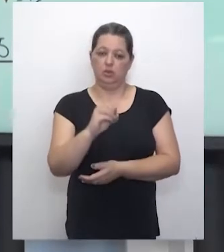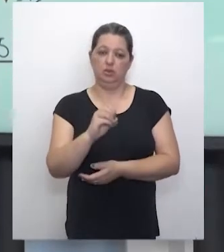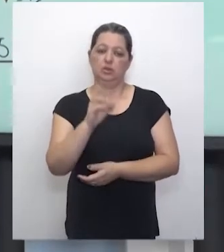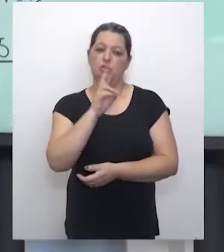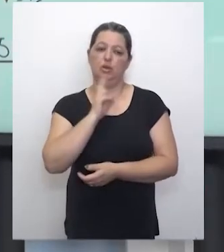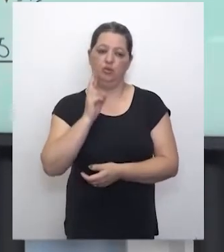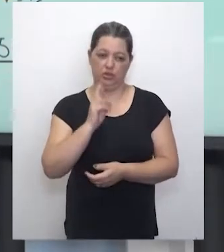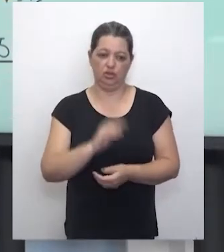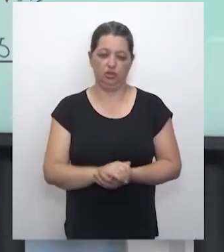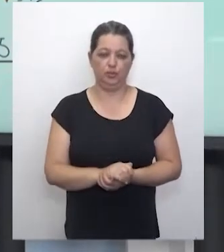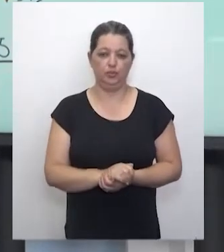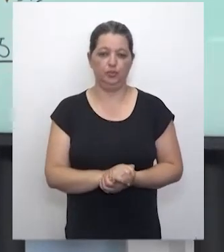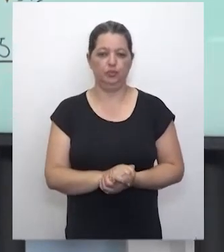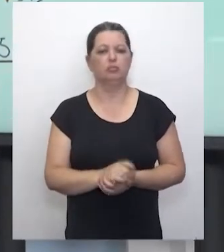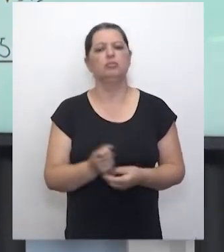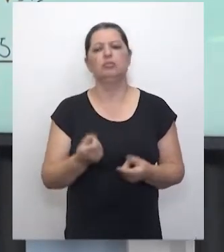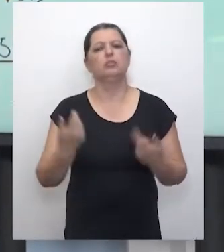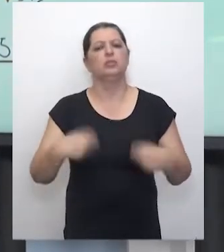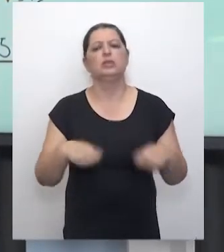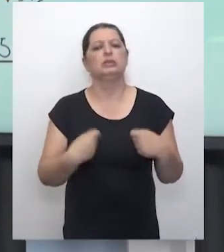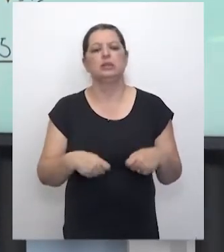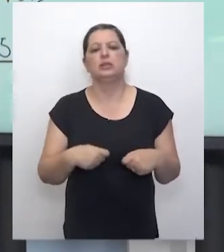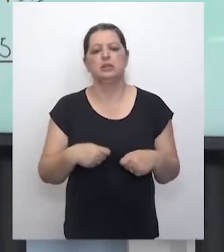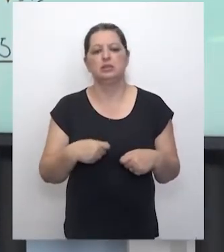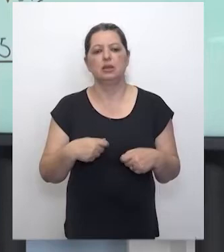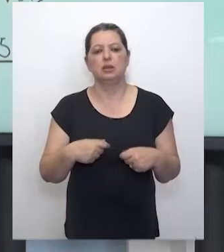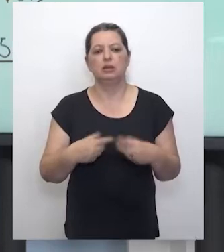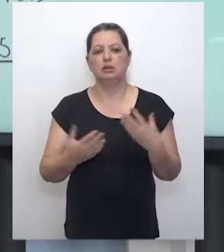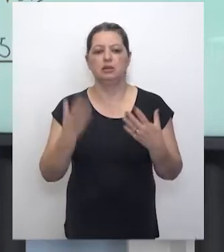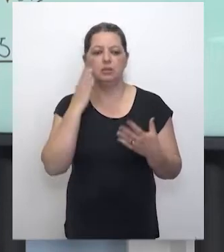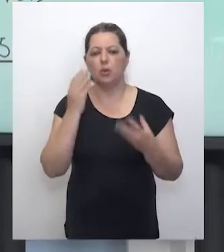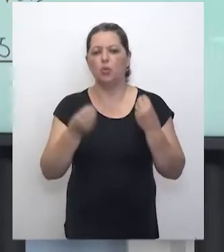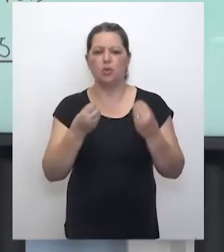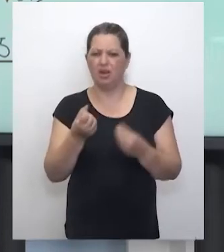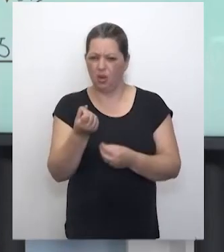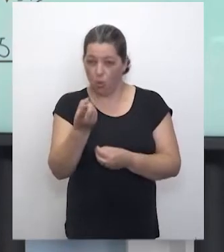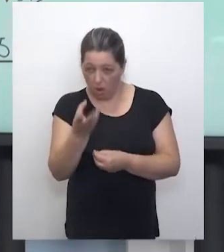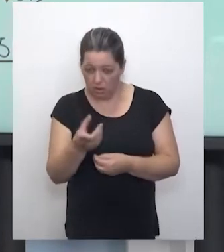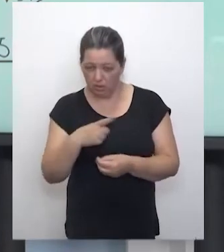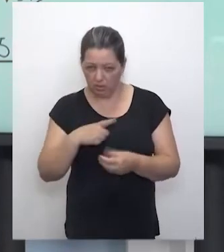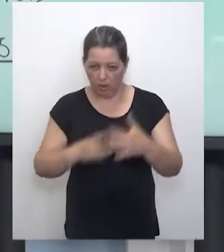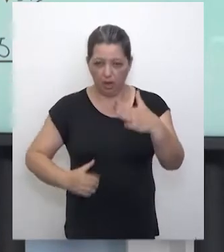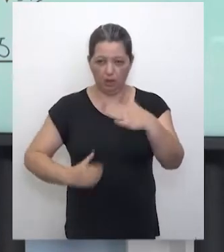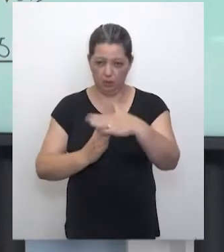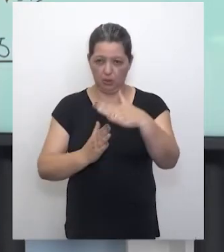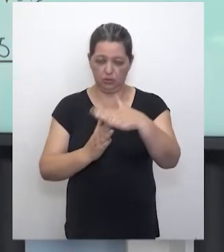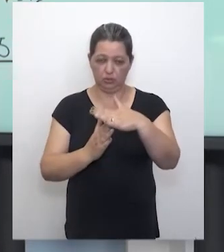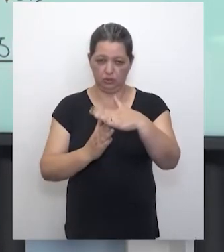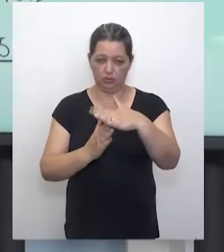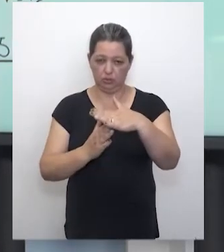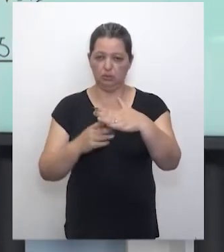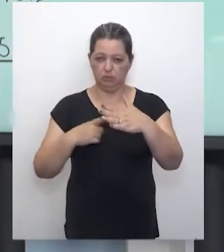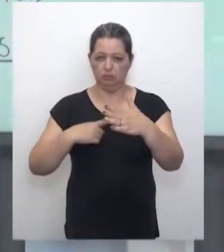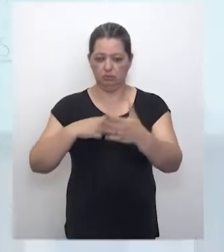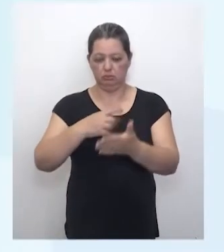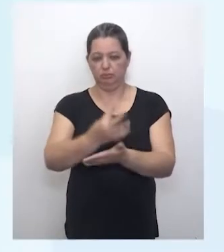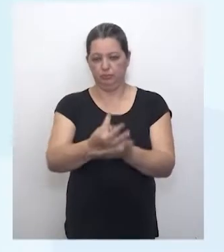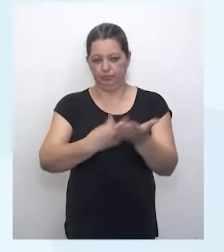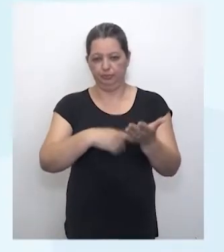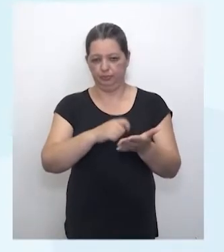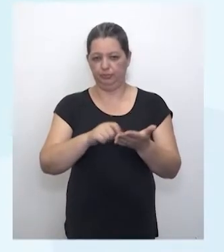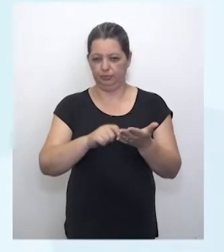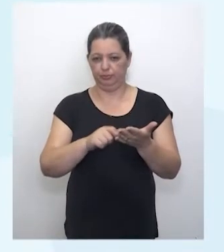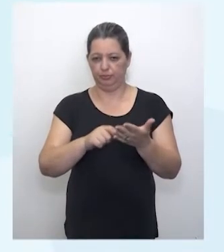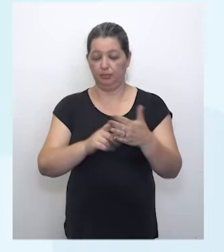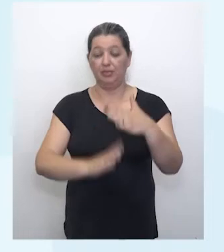Agora, se eu ainda preciso responder quantos que ela ainda pode vender, porque ela tem um limite, não tem? Está escrito no texto que ela vende